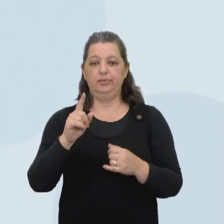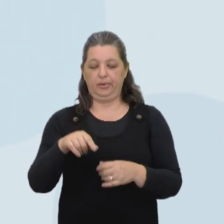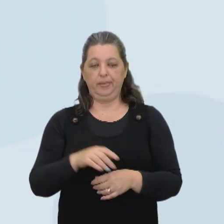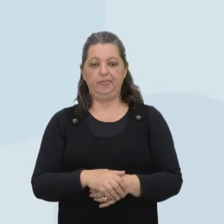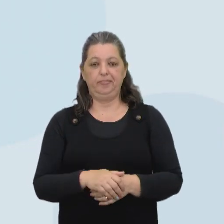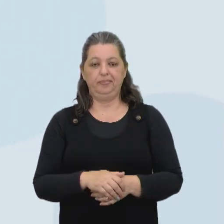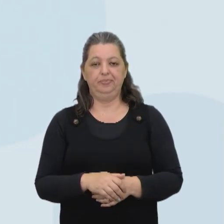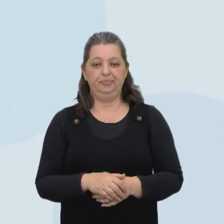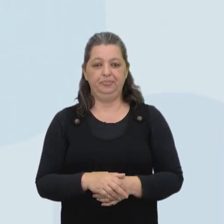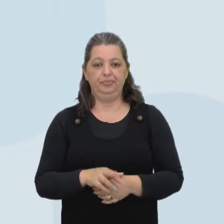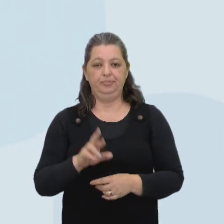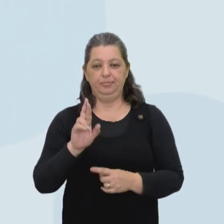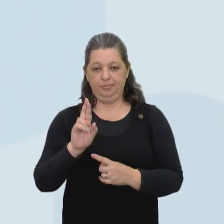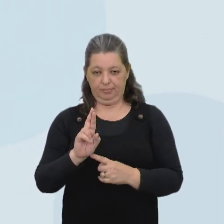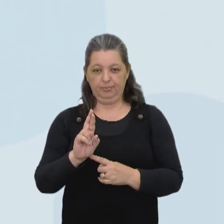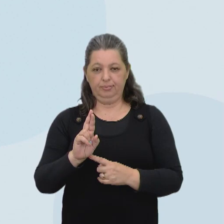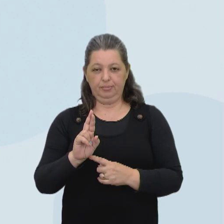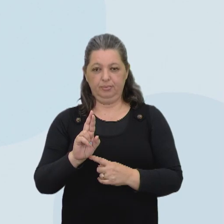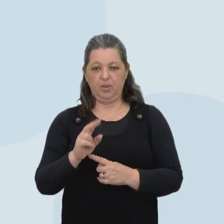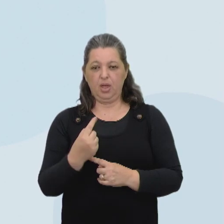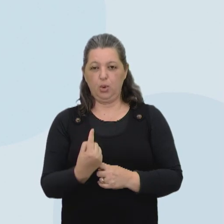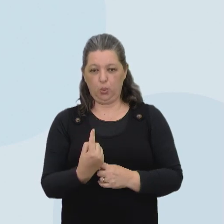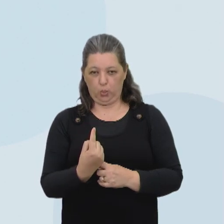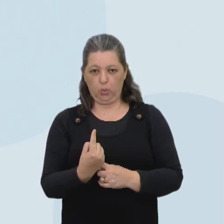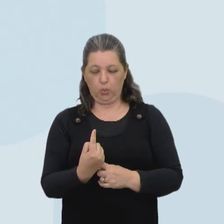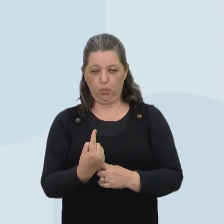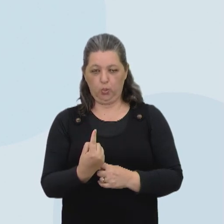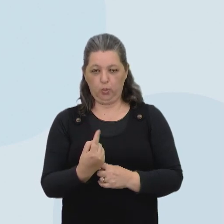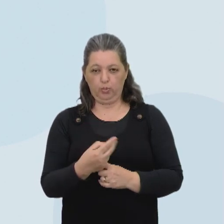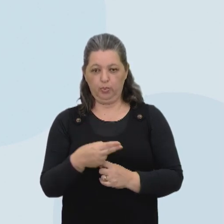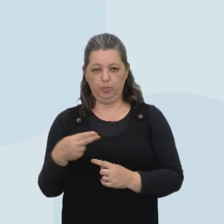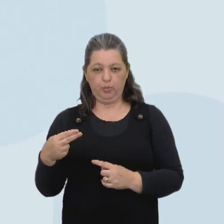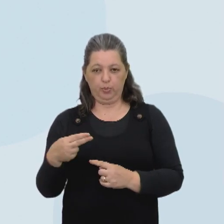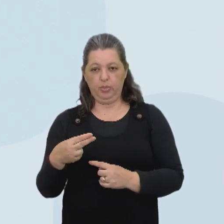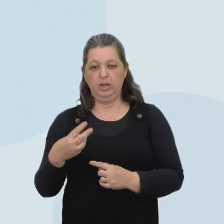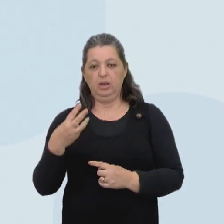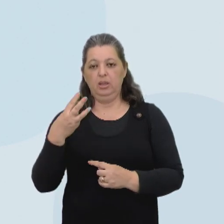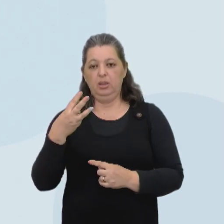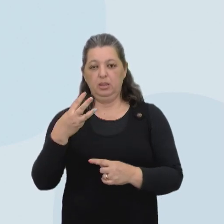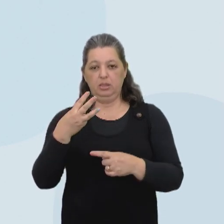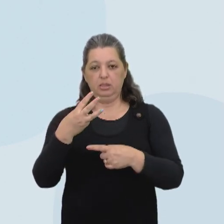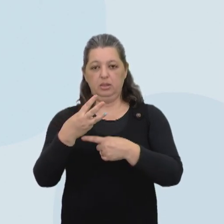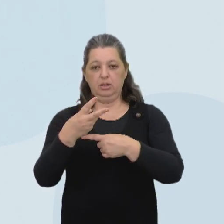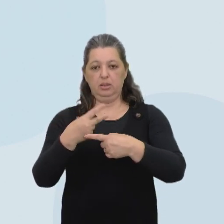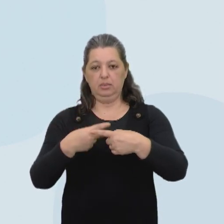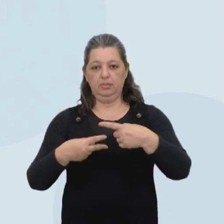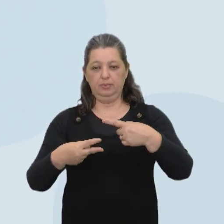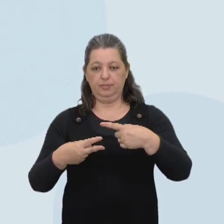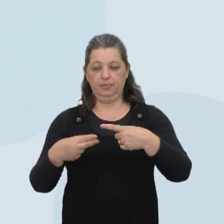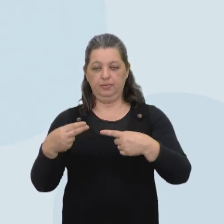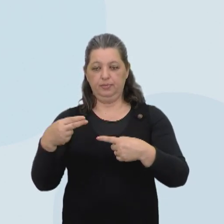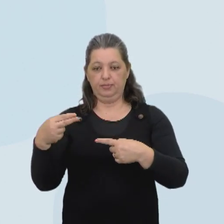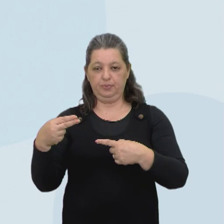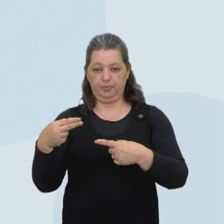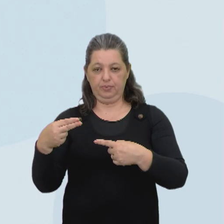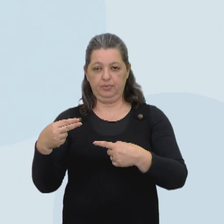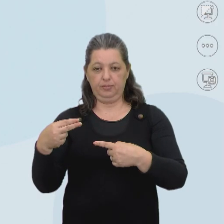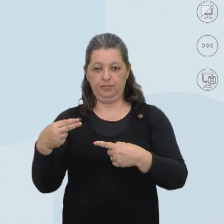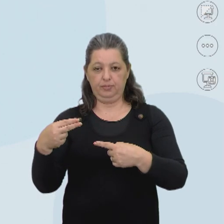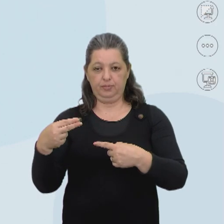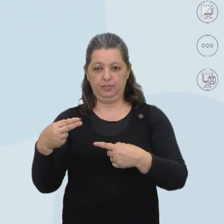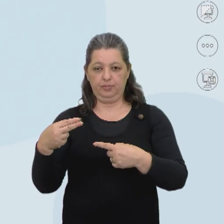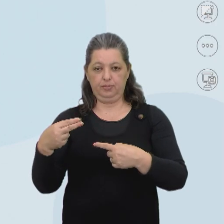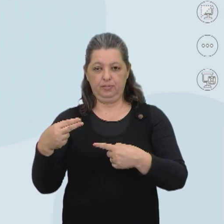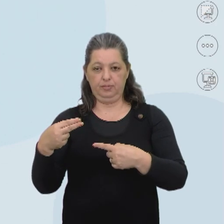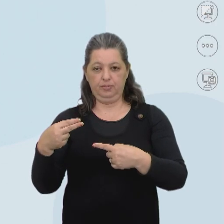da parte branca, vou chamar de R1, do menorzinho, ele é o diâmetro, que é 3 dividido ao meio. Metade de 3, R$3 dividido por